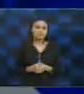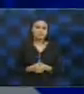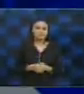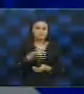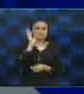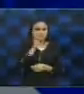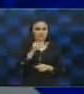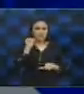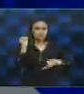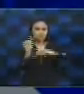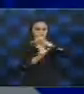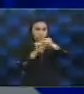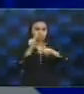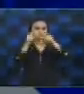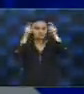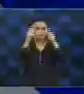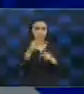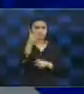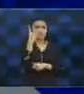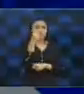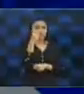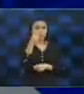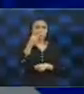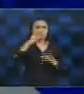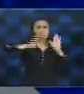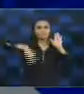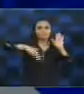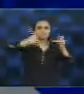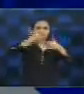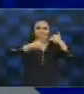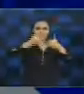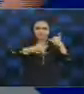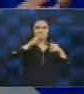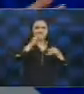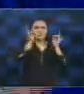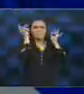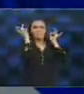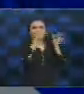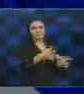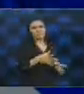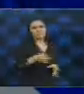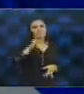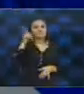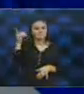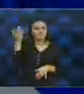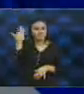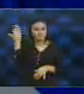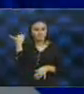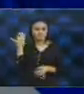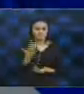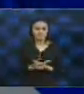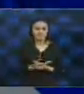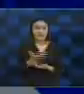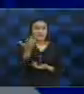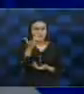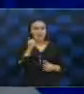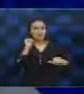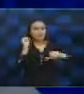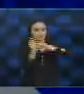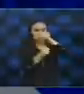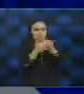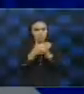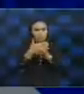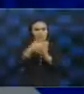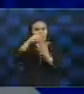duas mini Vila Olímpicas que estavam abandonadas por governos de aliados dele. E queremos recuperar as